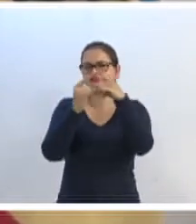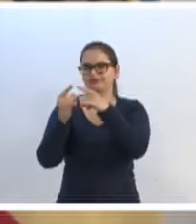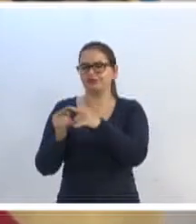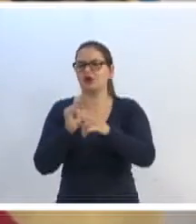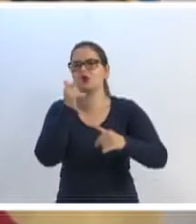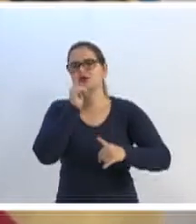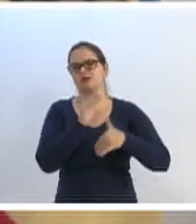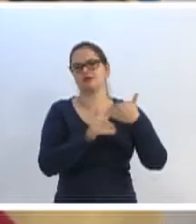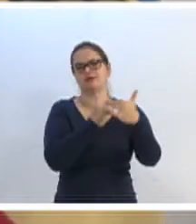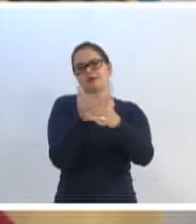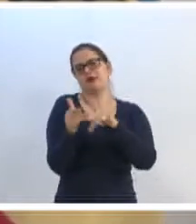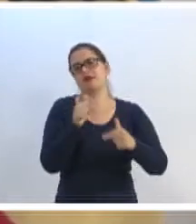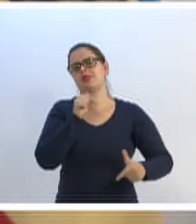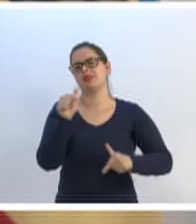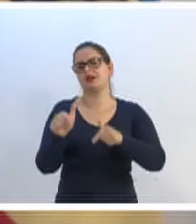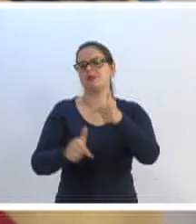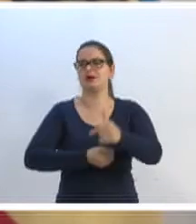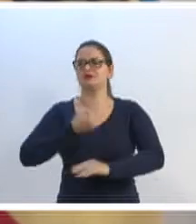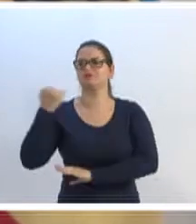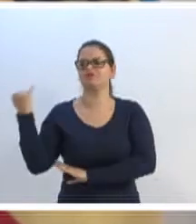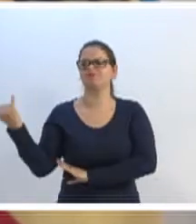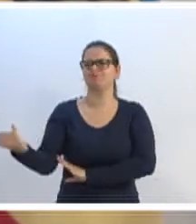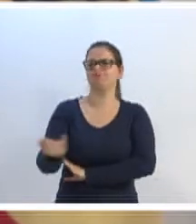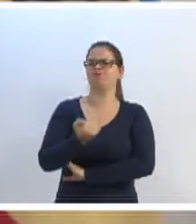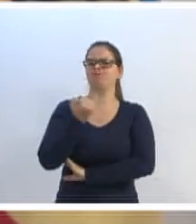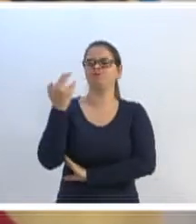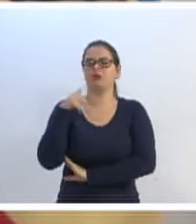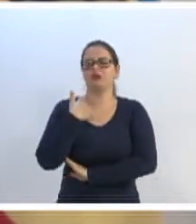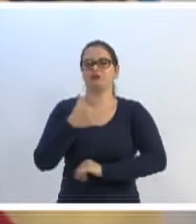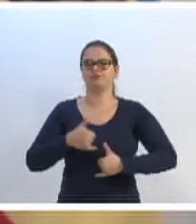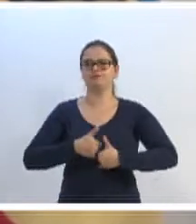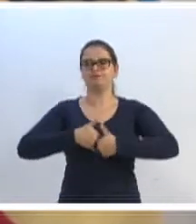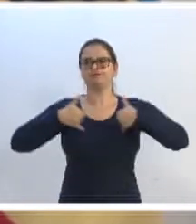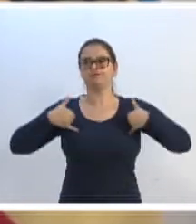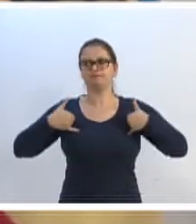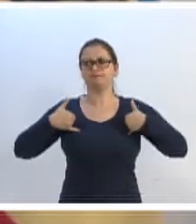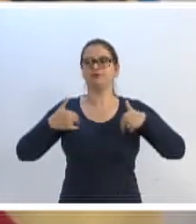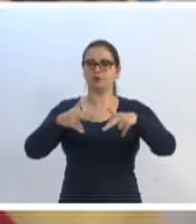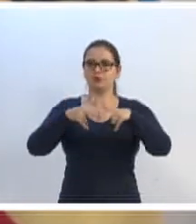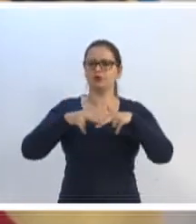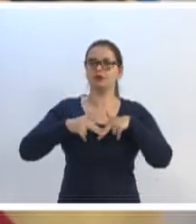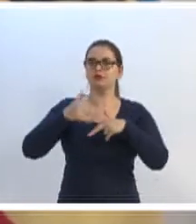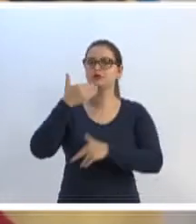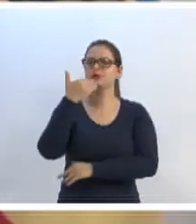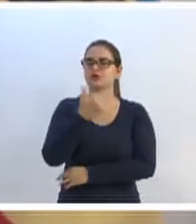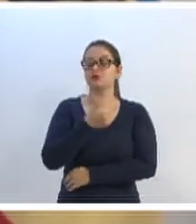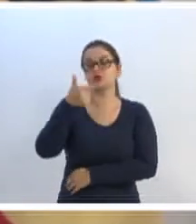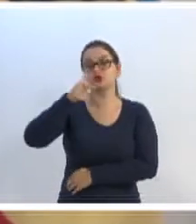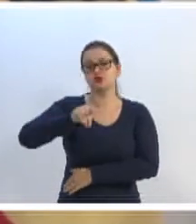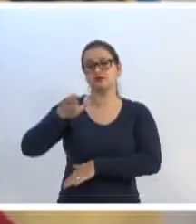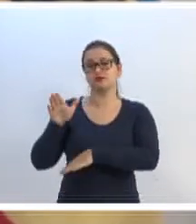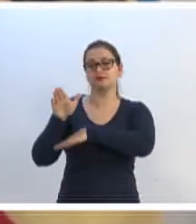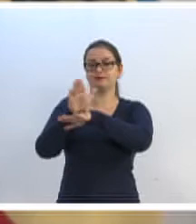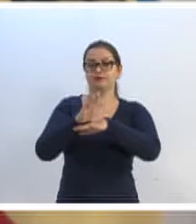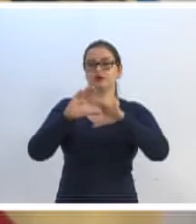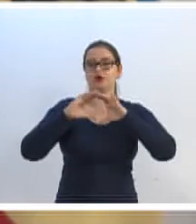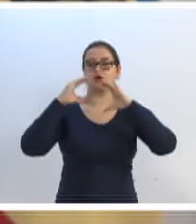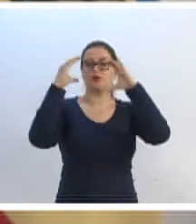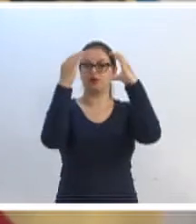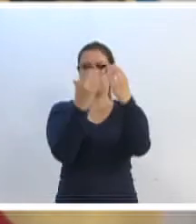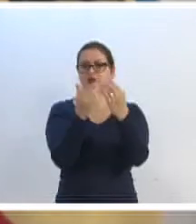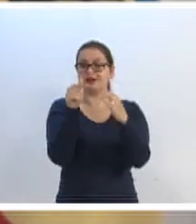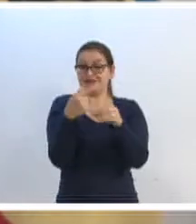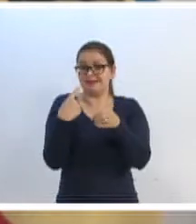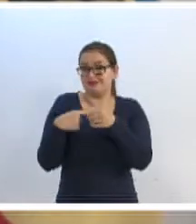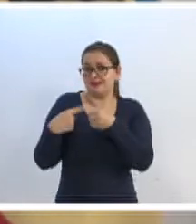desenvolvam trabalhos tão importantes e que tanto nos orgulham. Então, a gente pede, mais uma vez, ajuda da comunidade nesse sentido. É essa